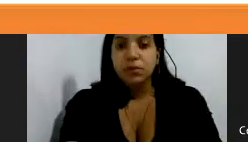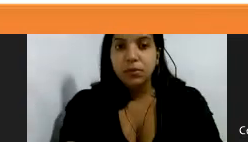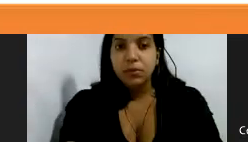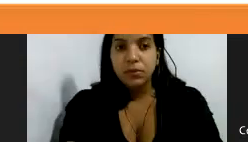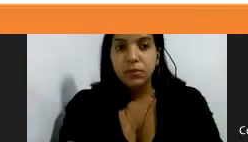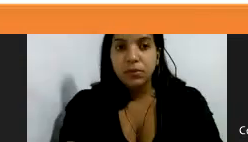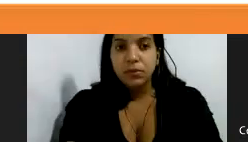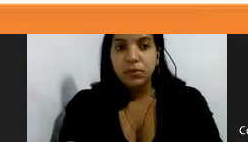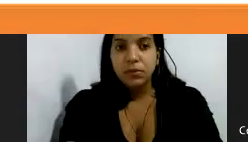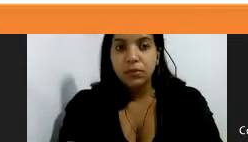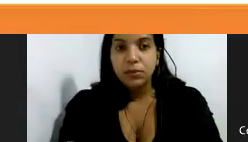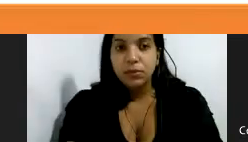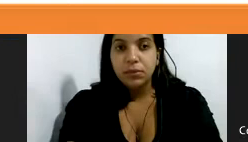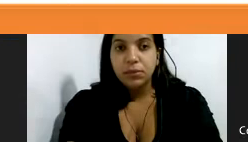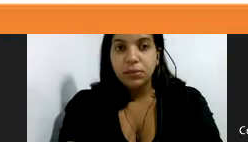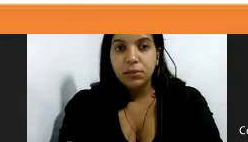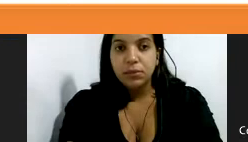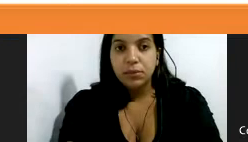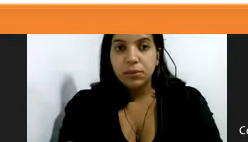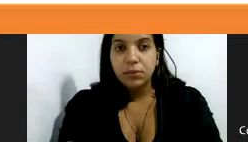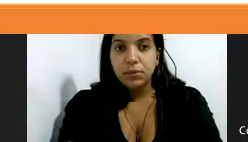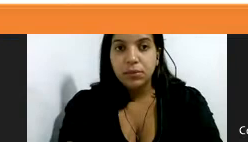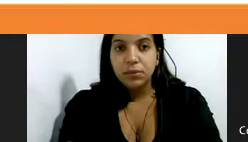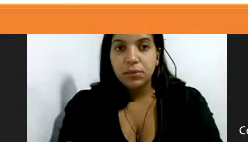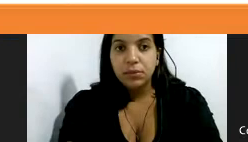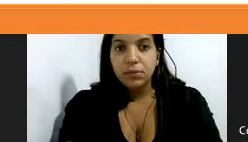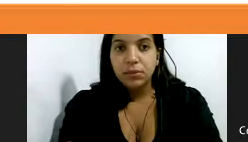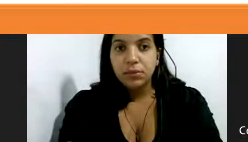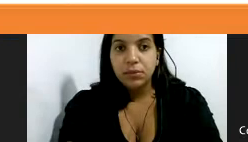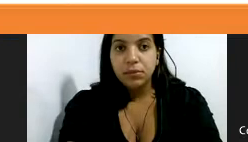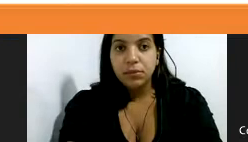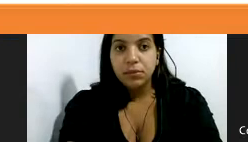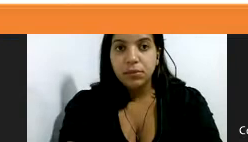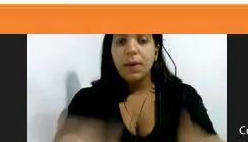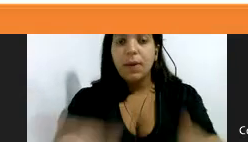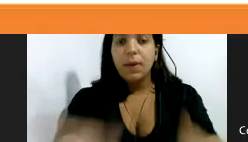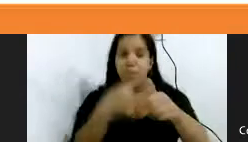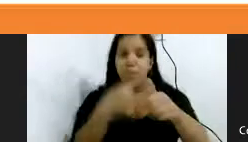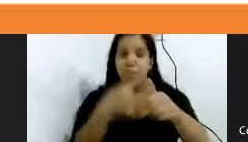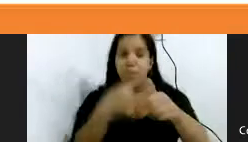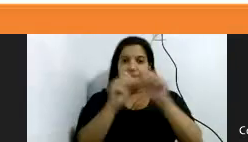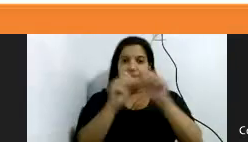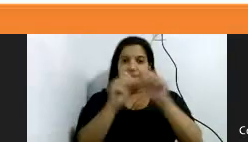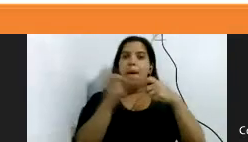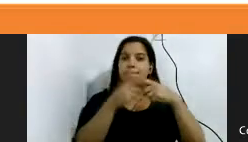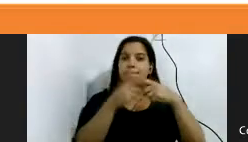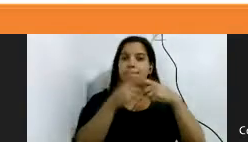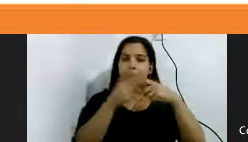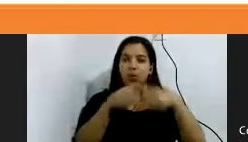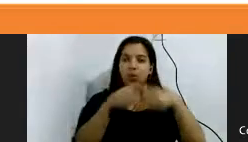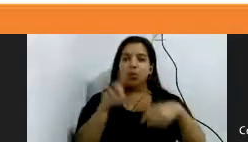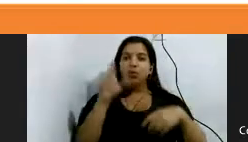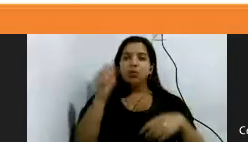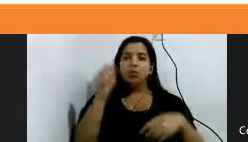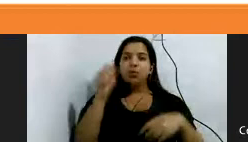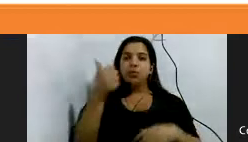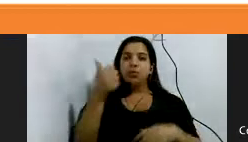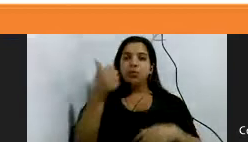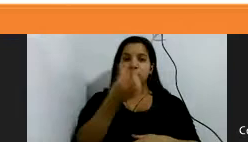Então, beleza. Então, a primeira transfusão sanguínea foi realizada pelo médico britânico Richard Lauer em